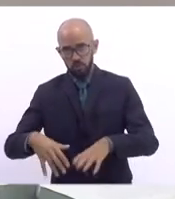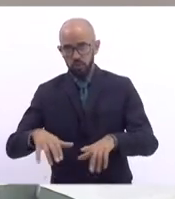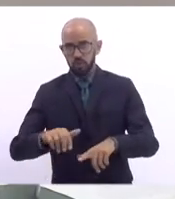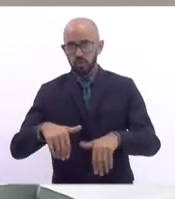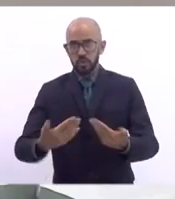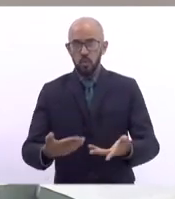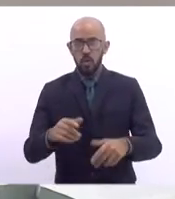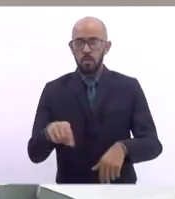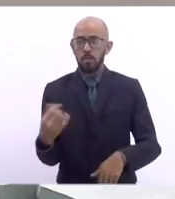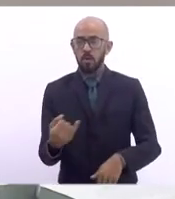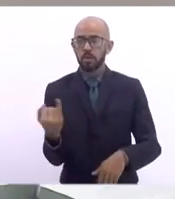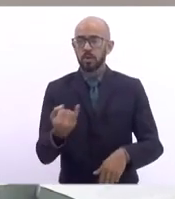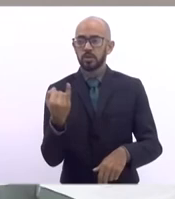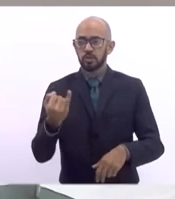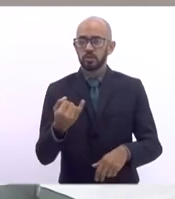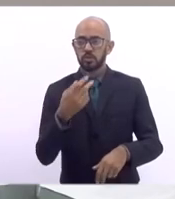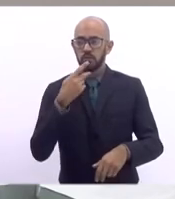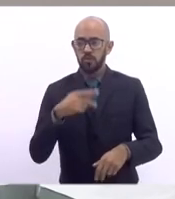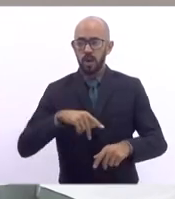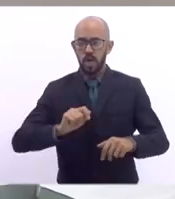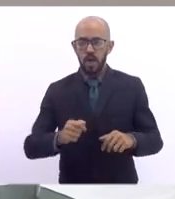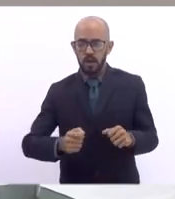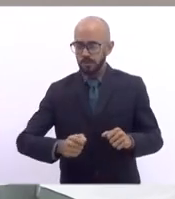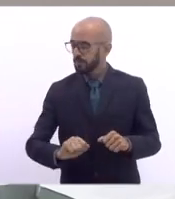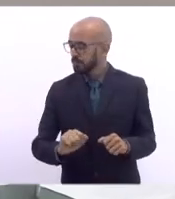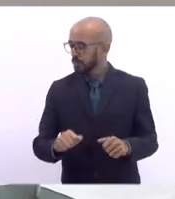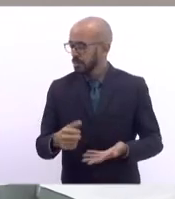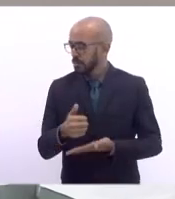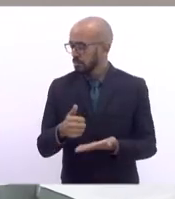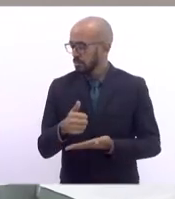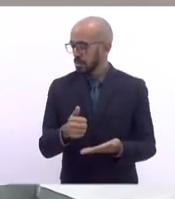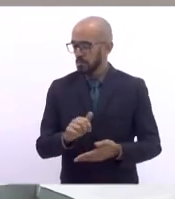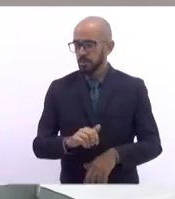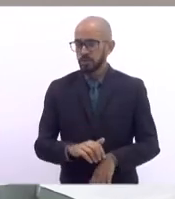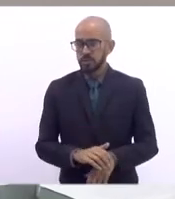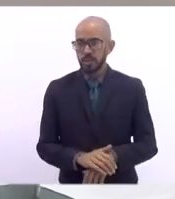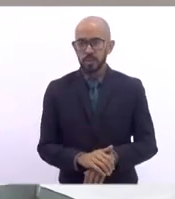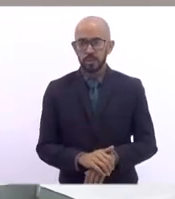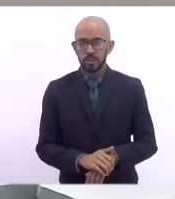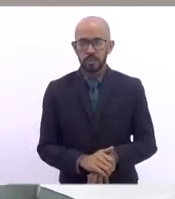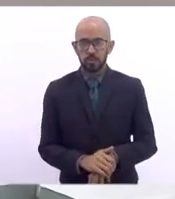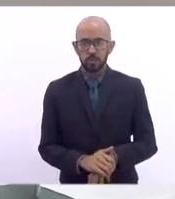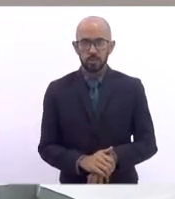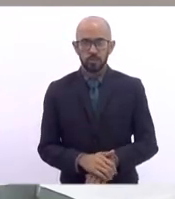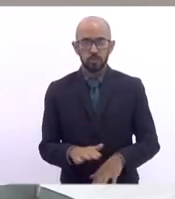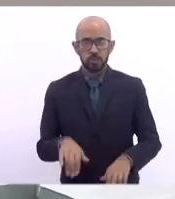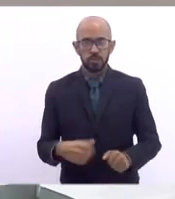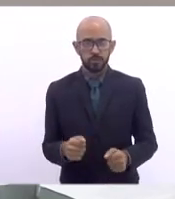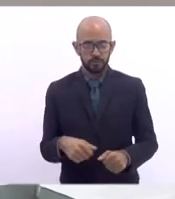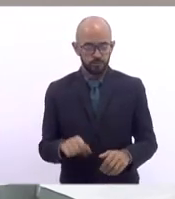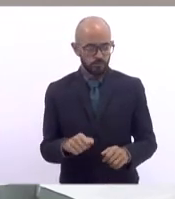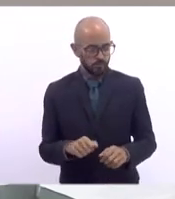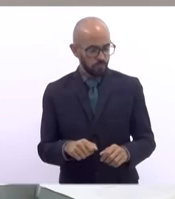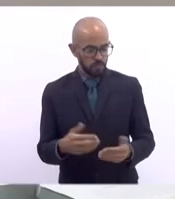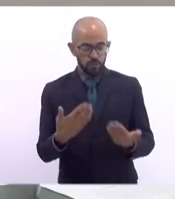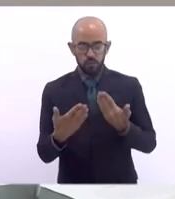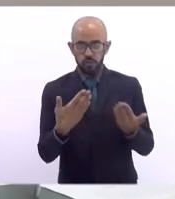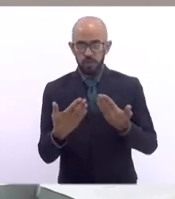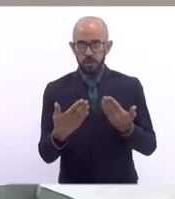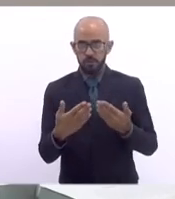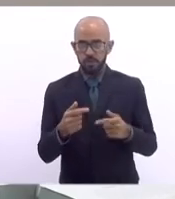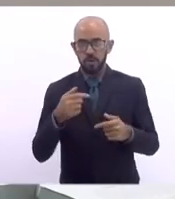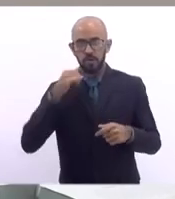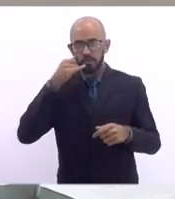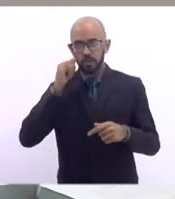colocar essas premissas no Ofício que para não haver também